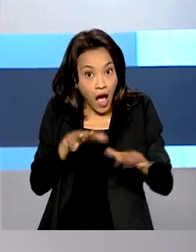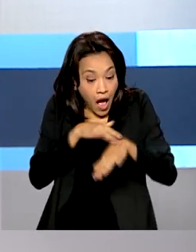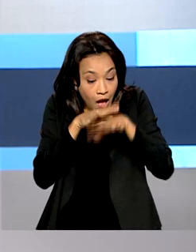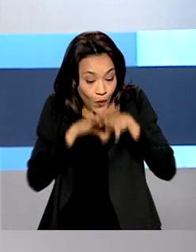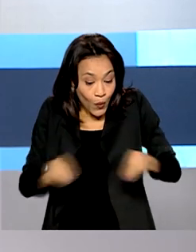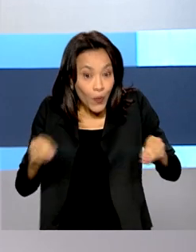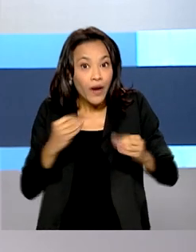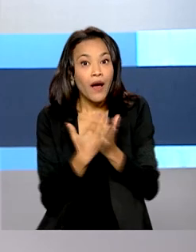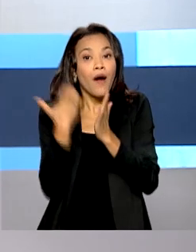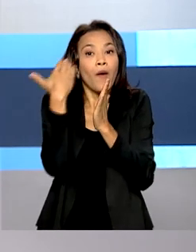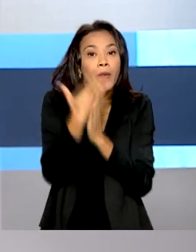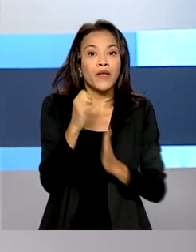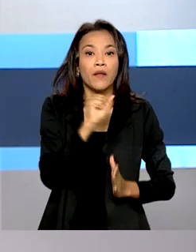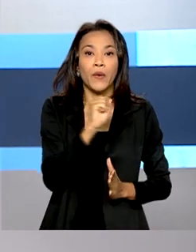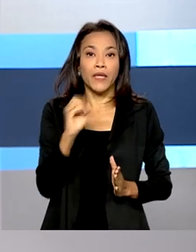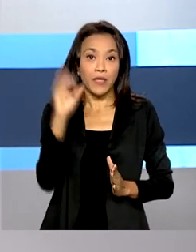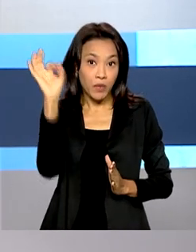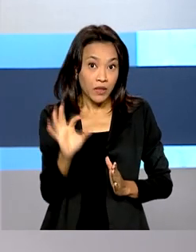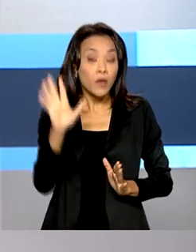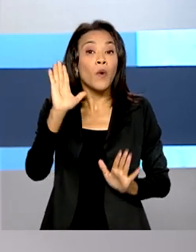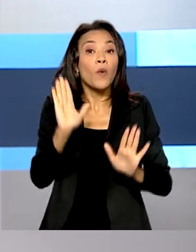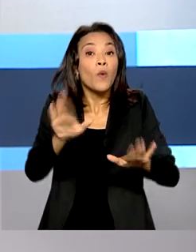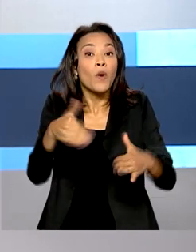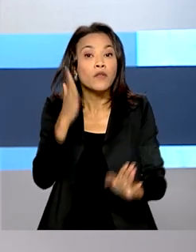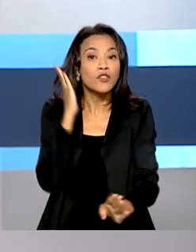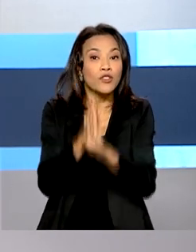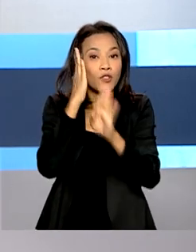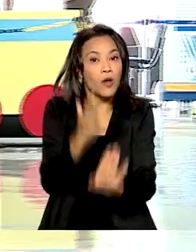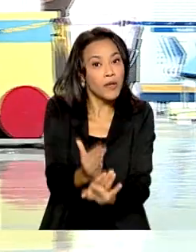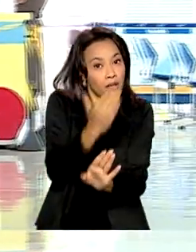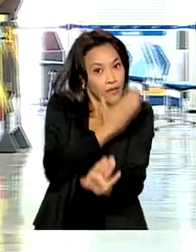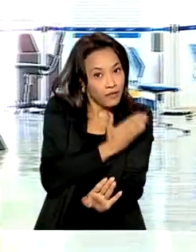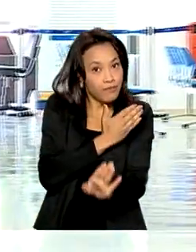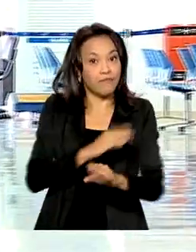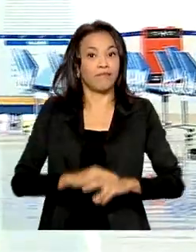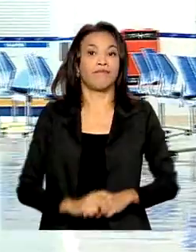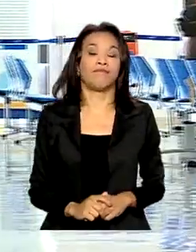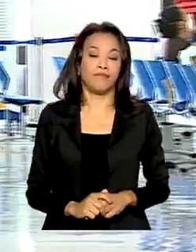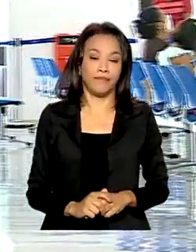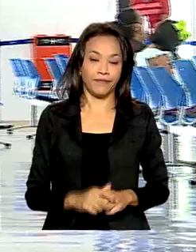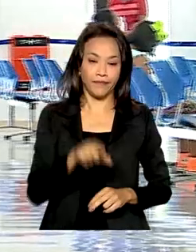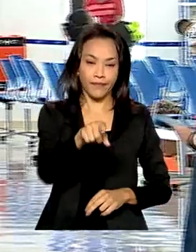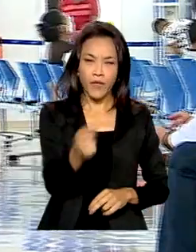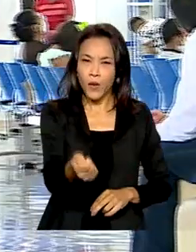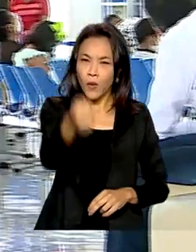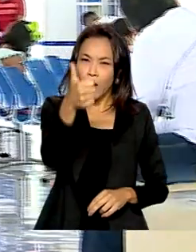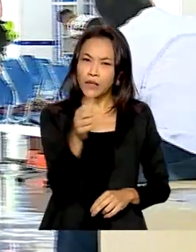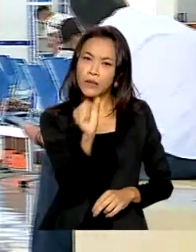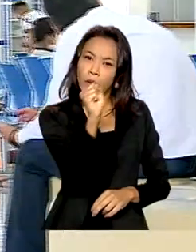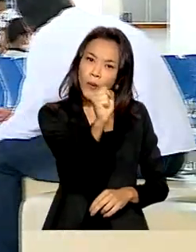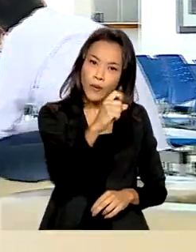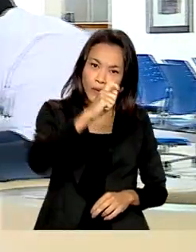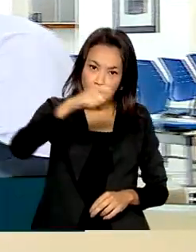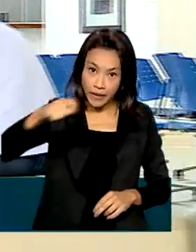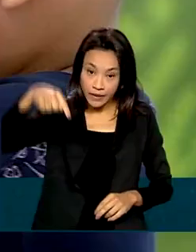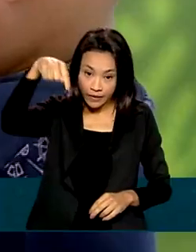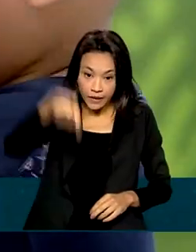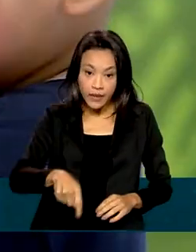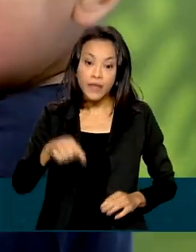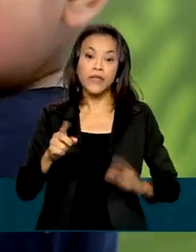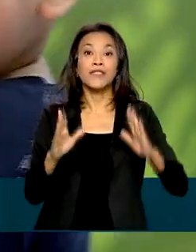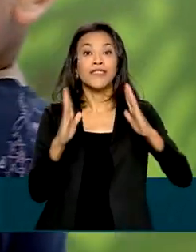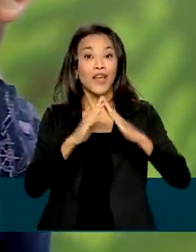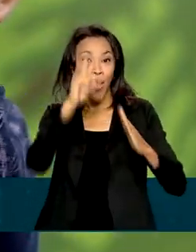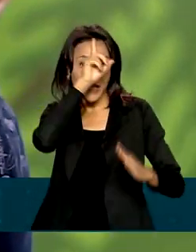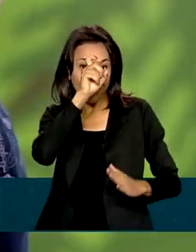em mais de 80% quando o diagnóstico é precoce. Há quase 8 meses, esse hospital é a casa